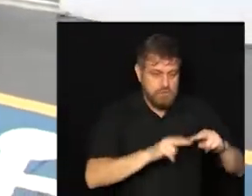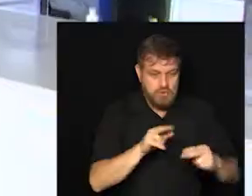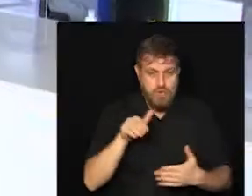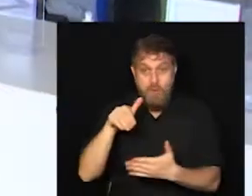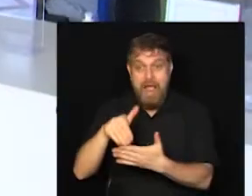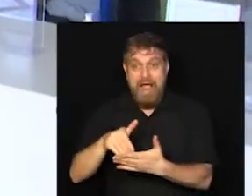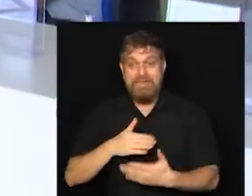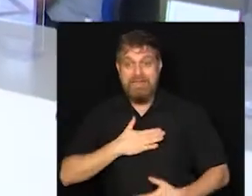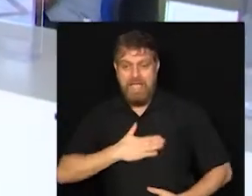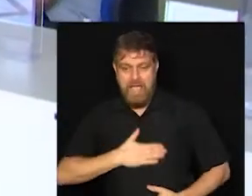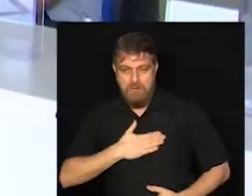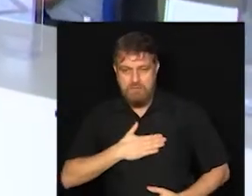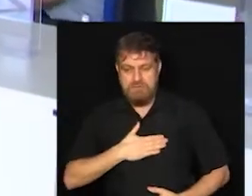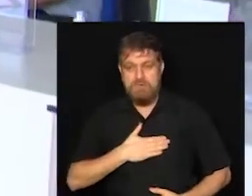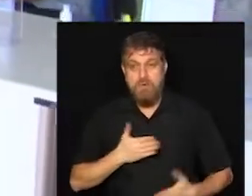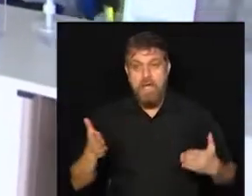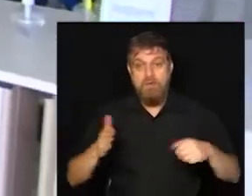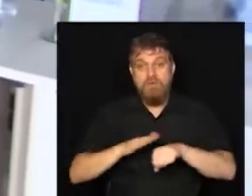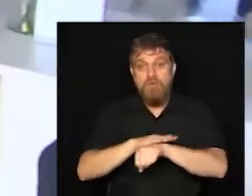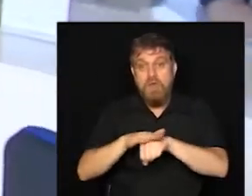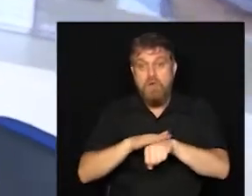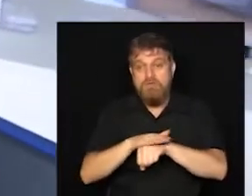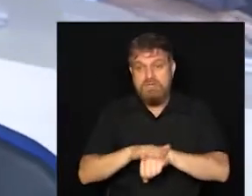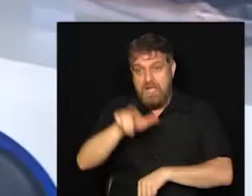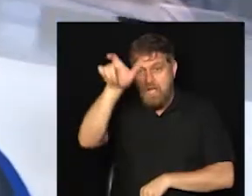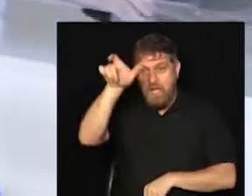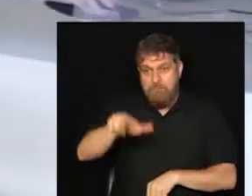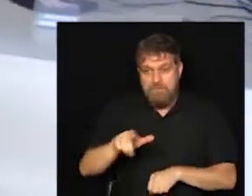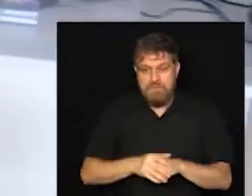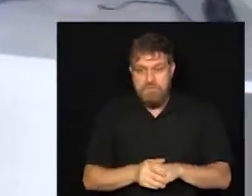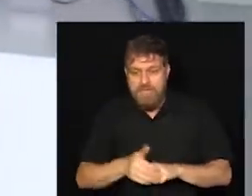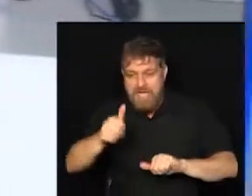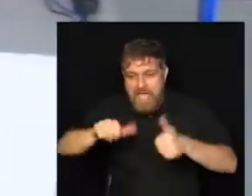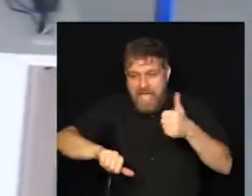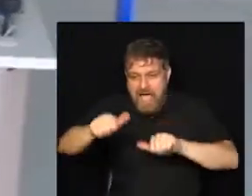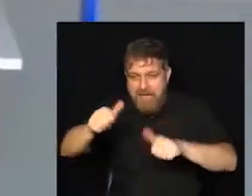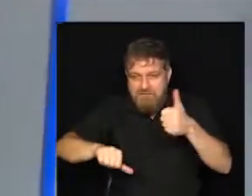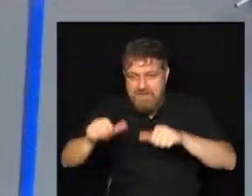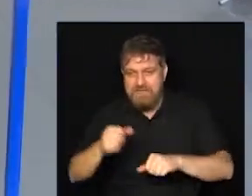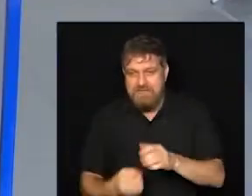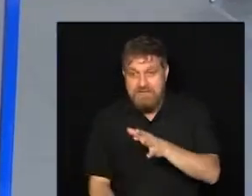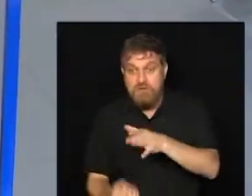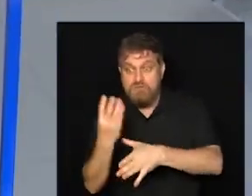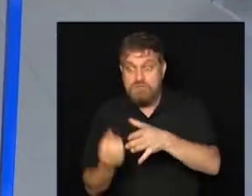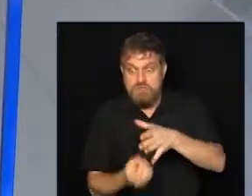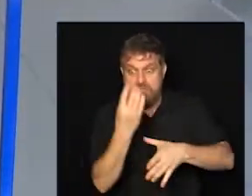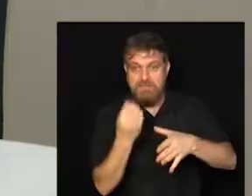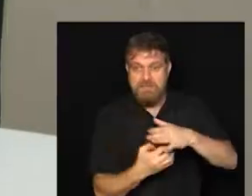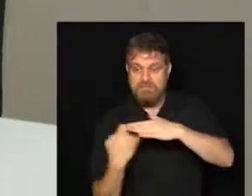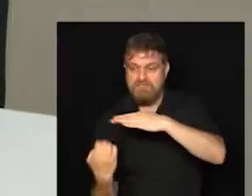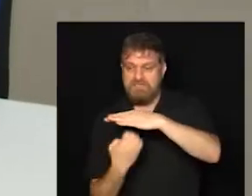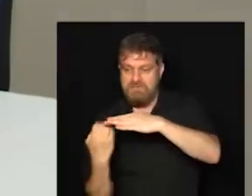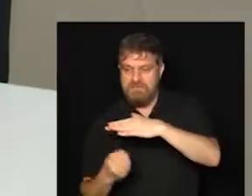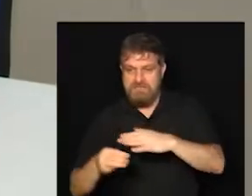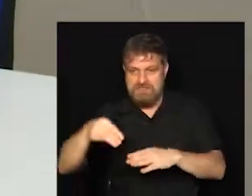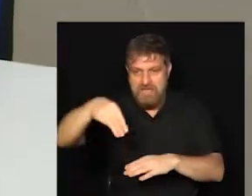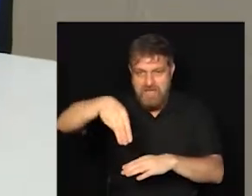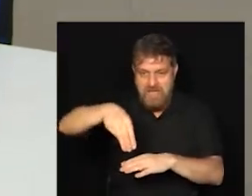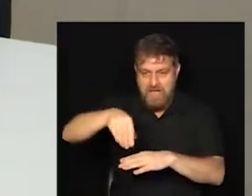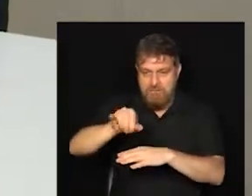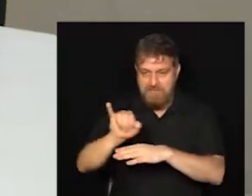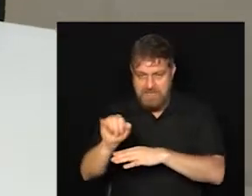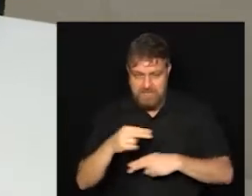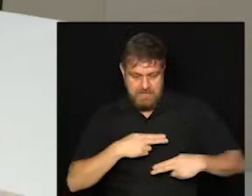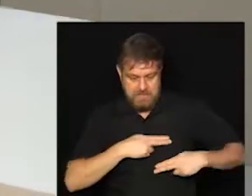agosto. Conversamos então com o analista de negócios do Sebrae para entender o porquê desse aumento. Dados do